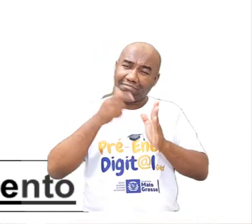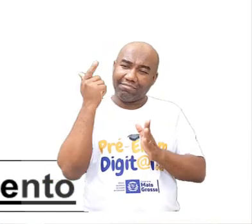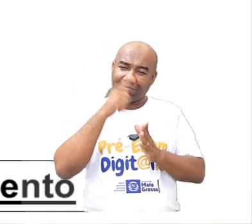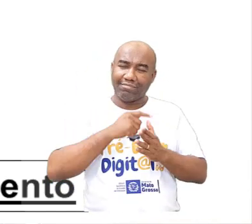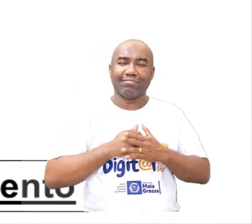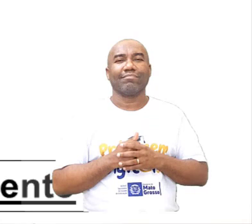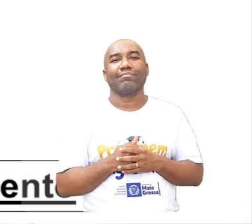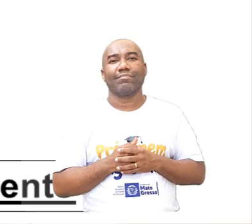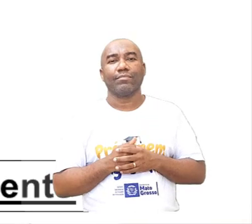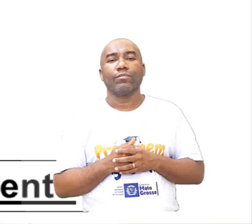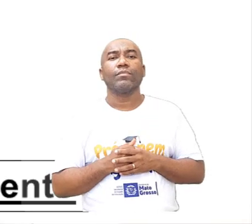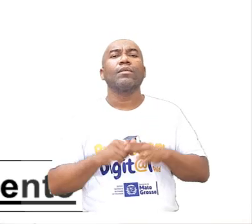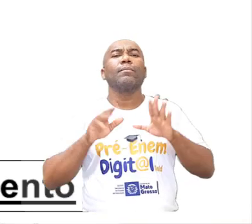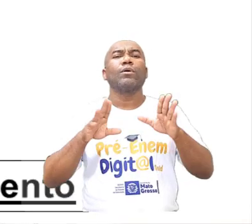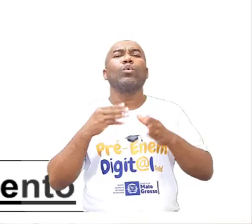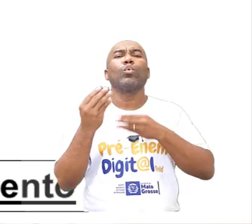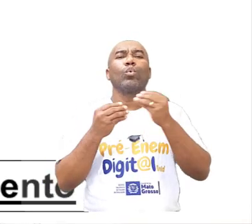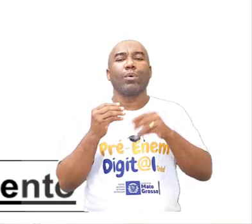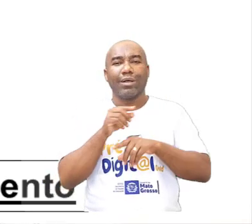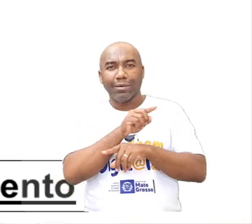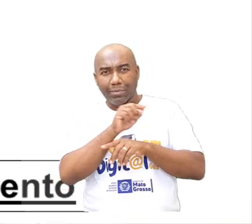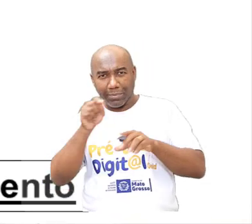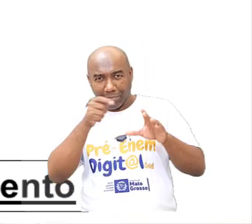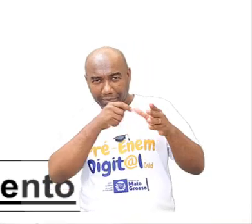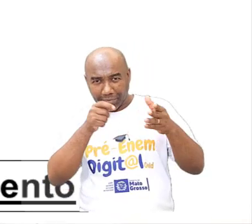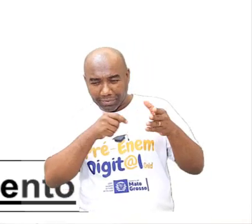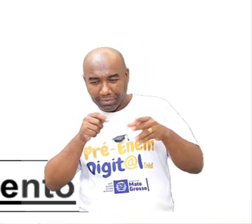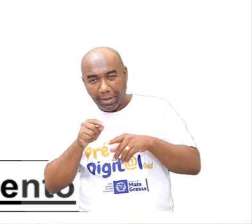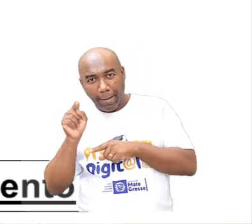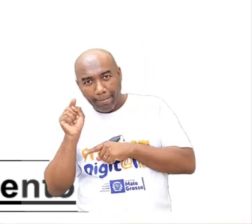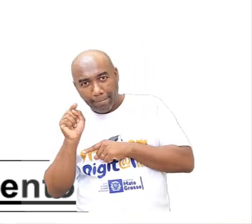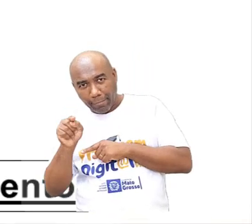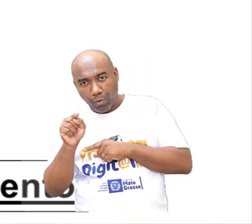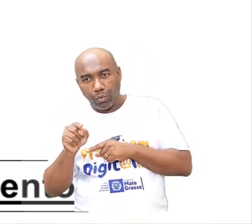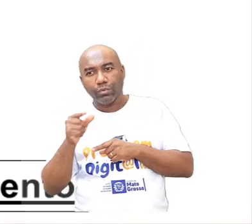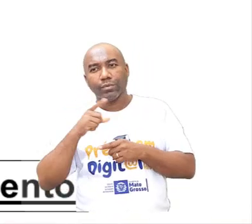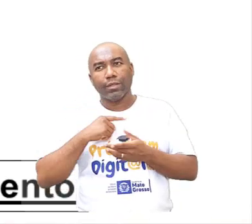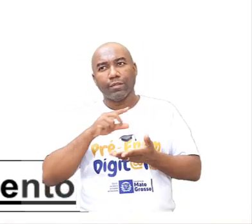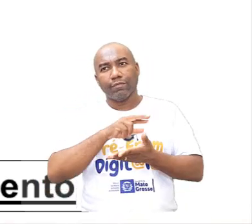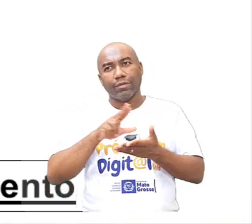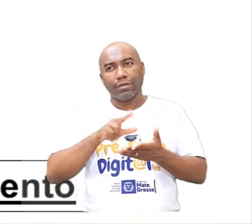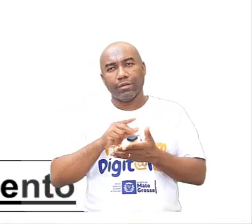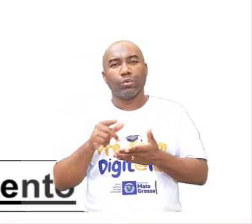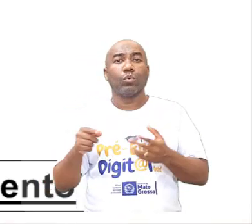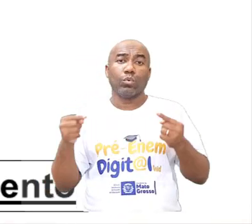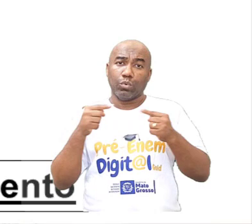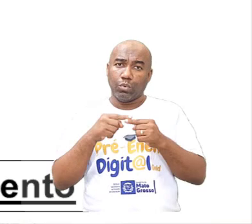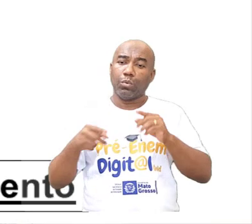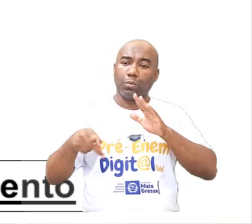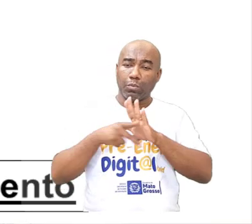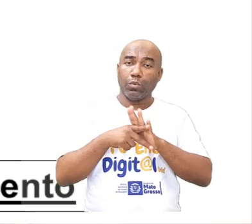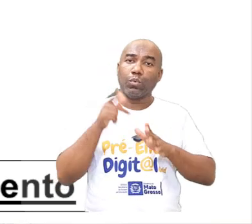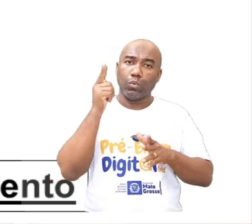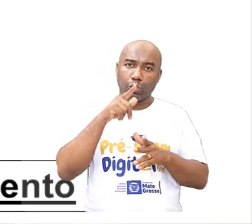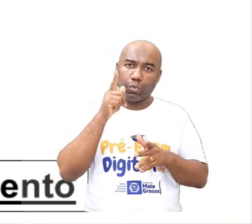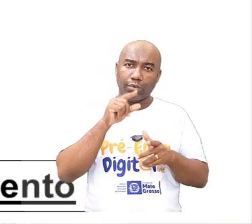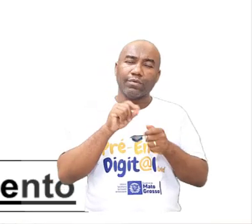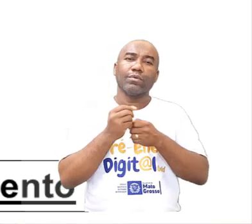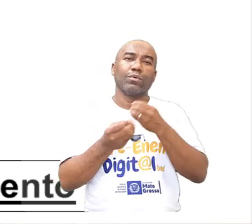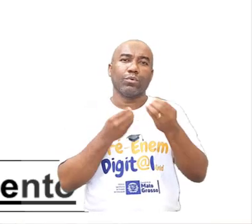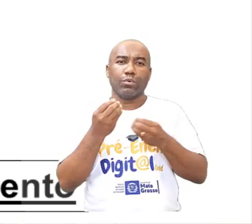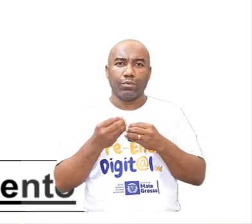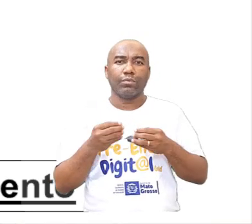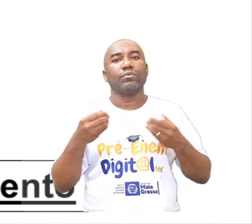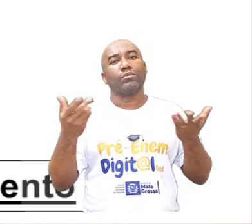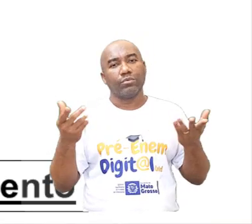cinema. Agora, ponto. Por quê? Porque ela vai agora retomar a segunda tese dela. E aí